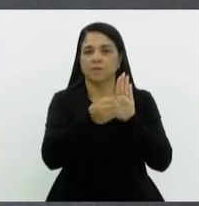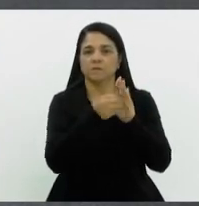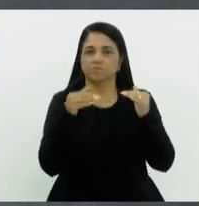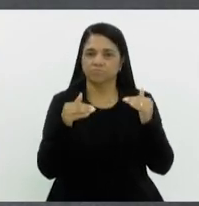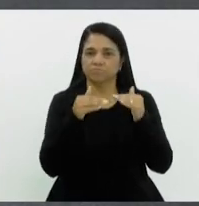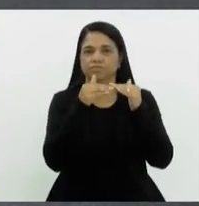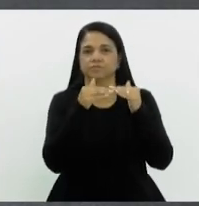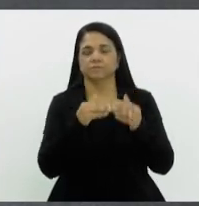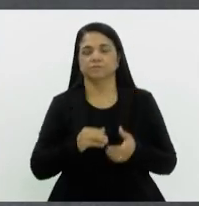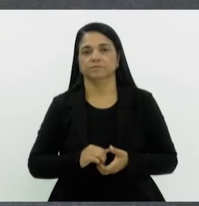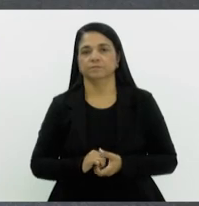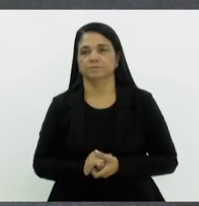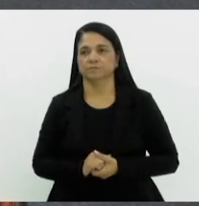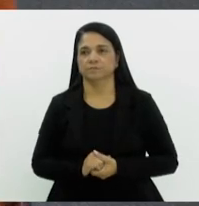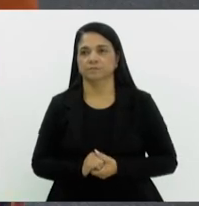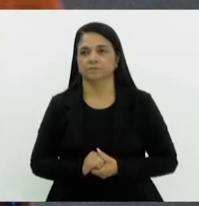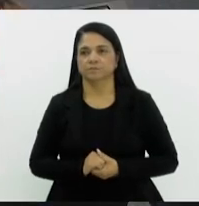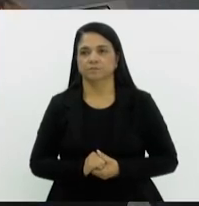favorável.